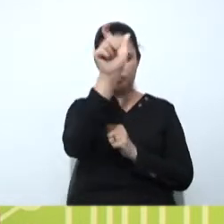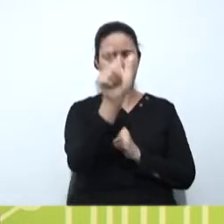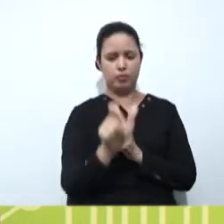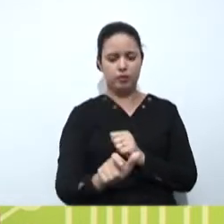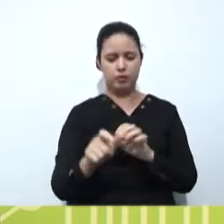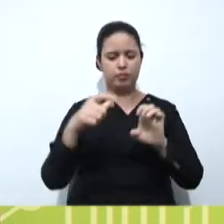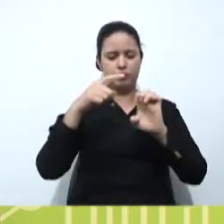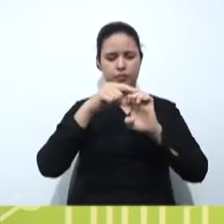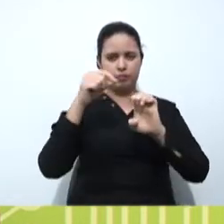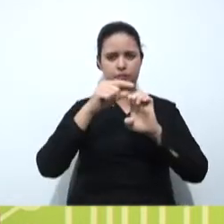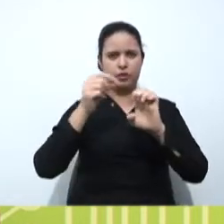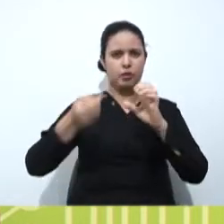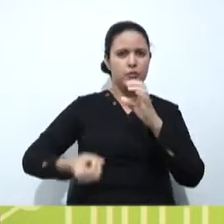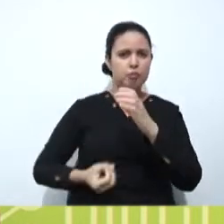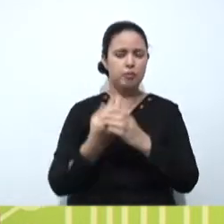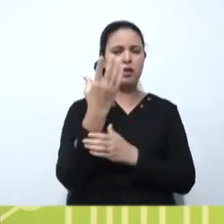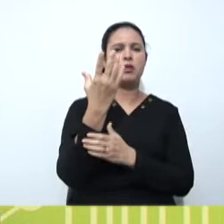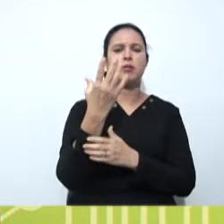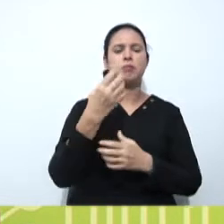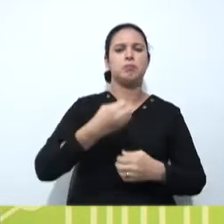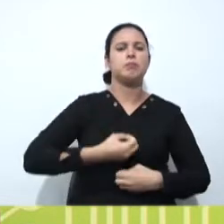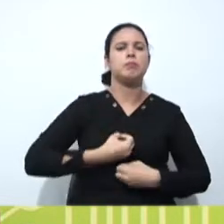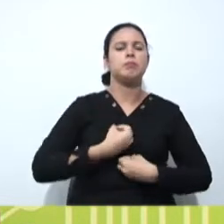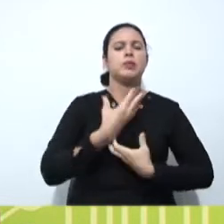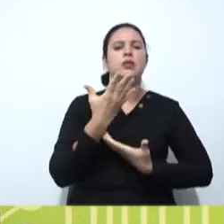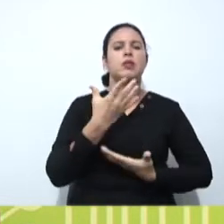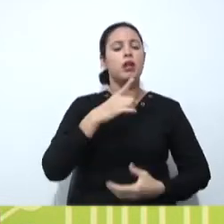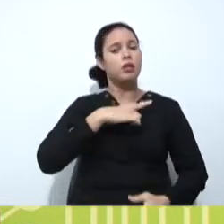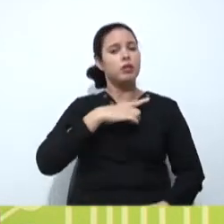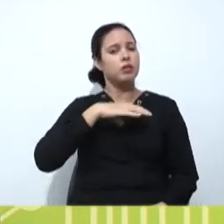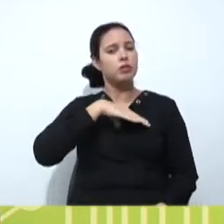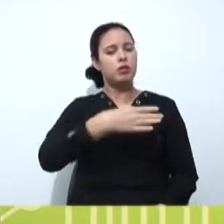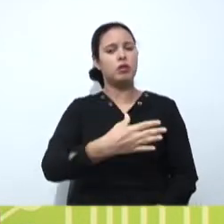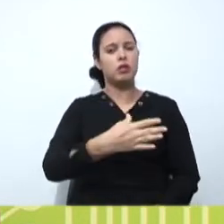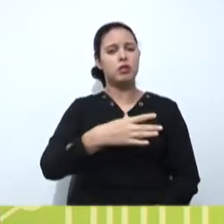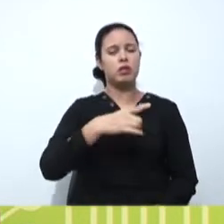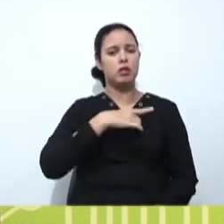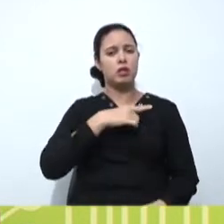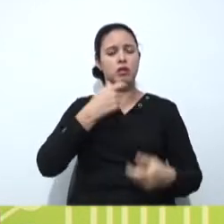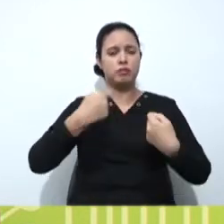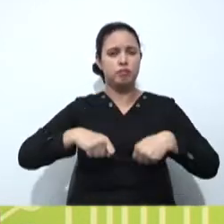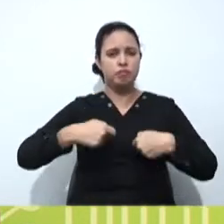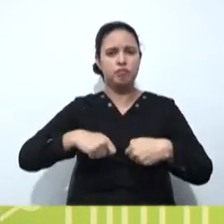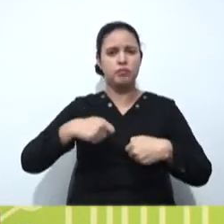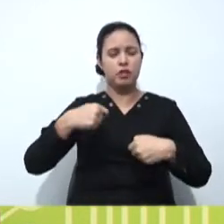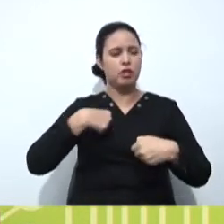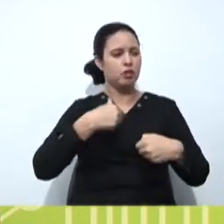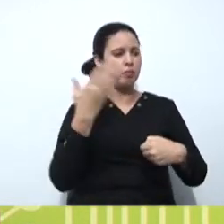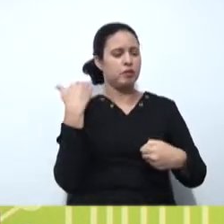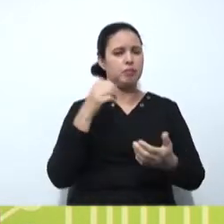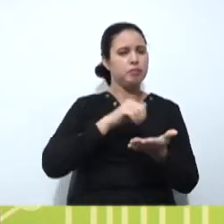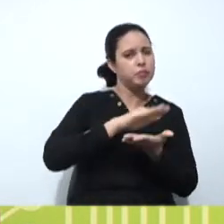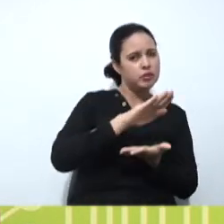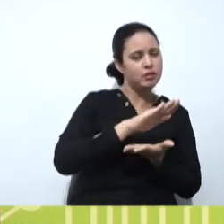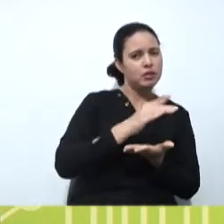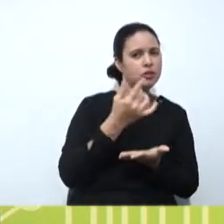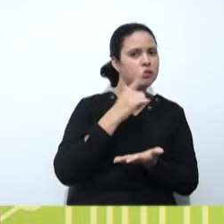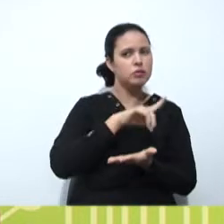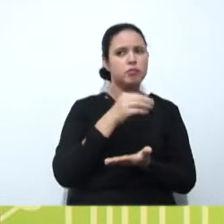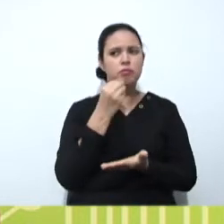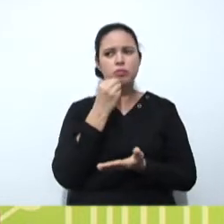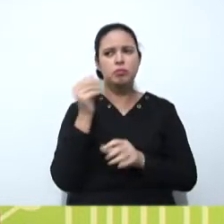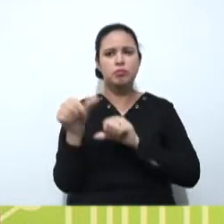desperte em você, né? Eu tenho coragem, eu tive uma necessidade, eu fiquei desempregado. Então, são